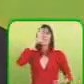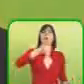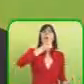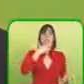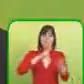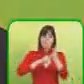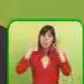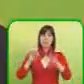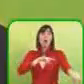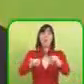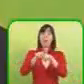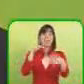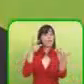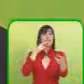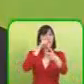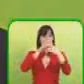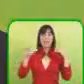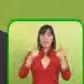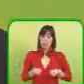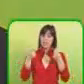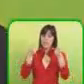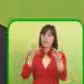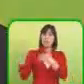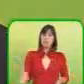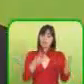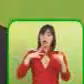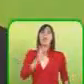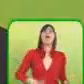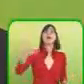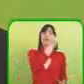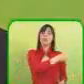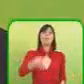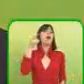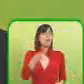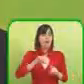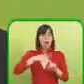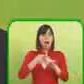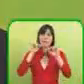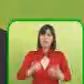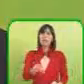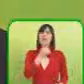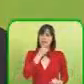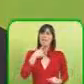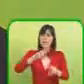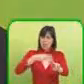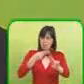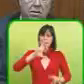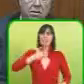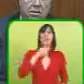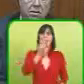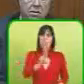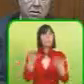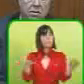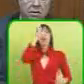por verdadeiras políticas energéticas, pelo incentivo à produção nacional. 2009 é um ano decisivo. Vamos reforçar a CDU.